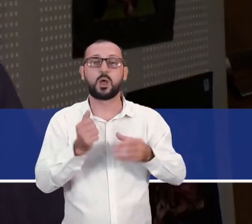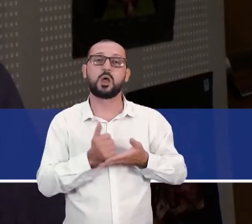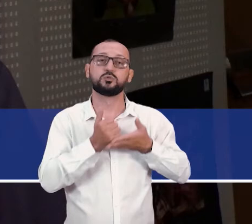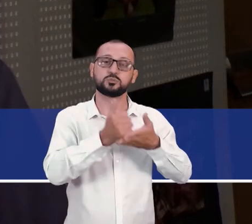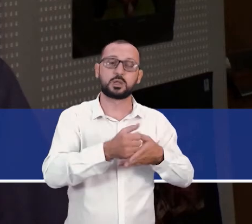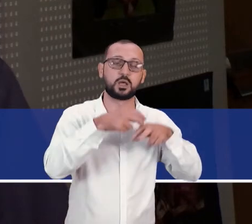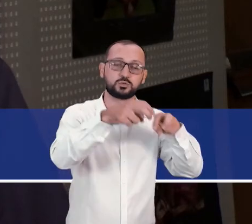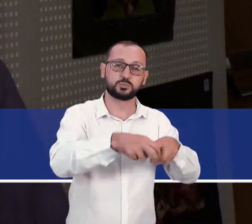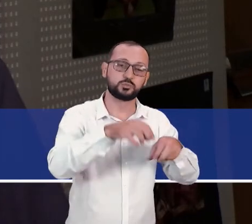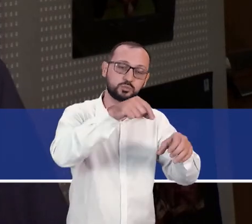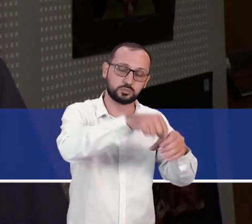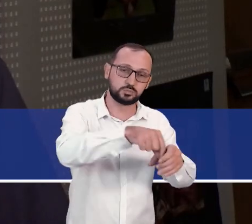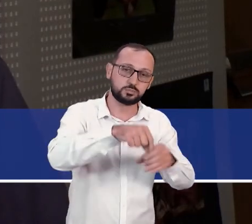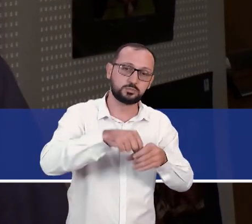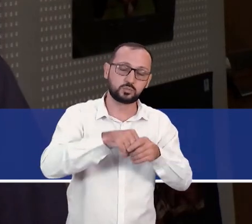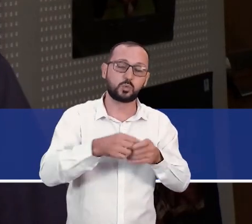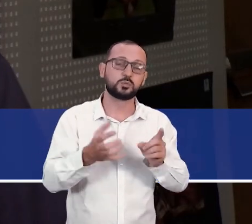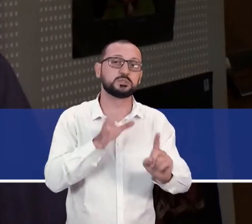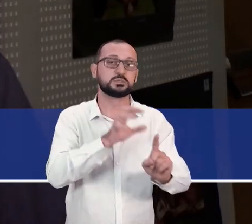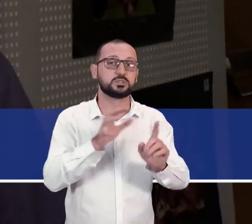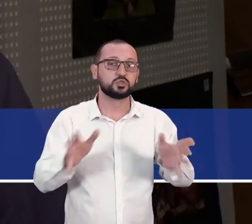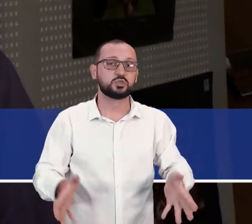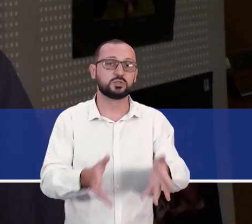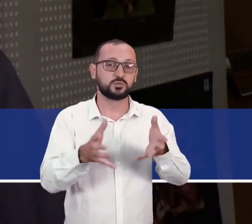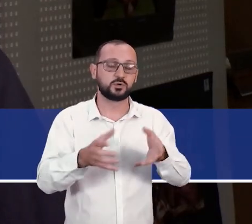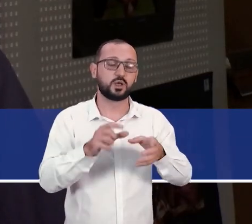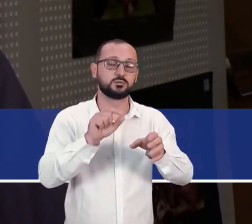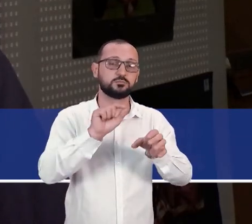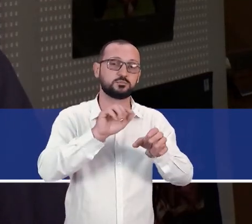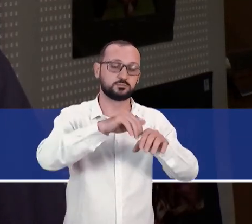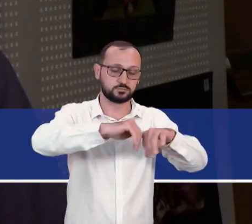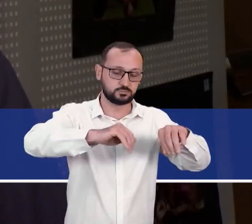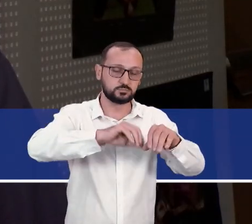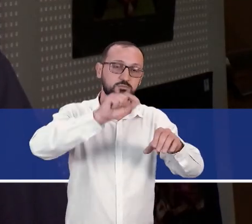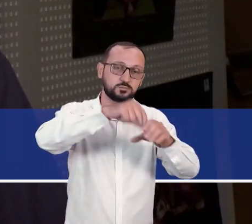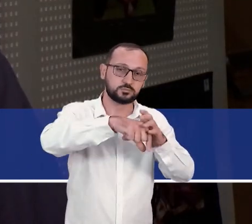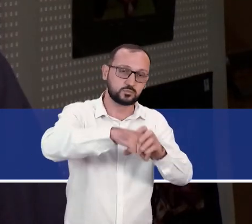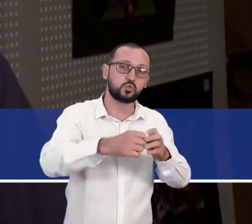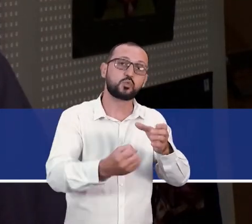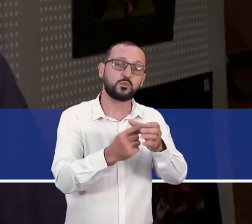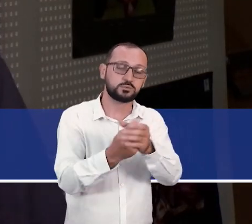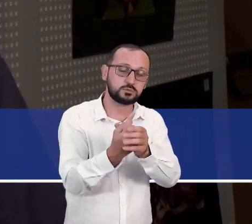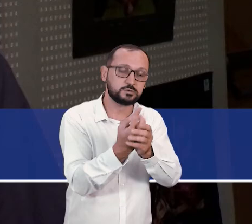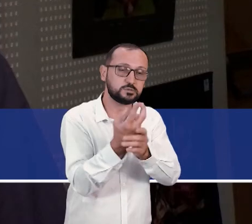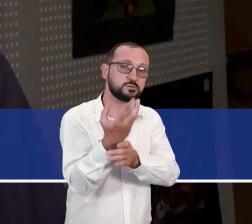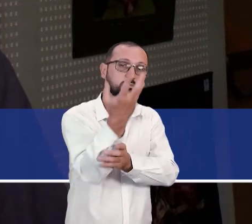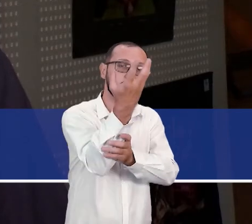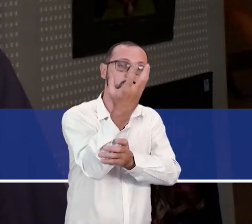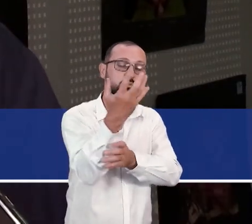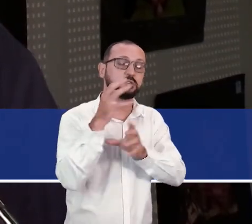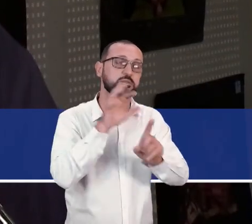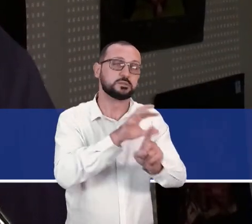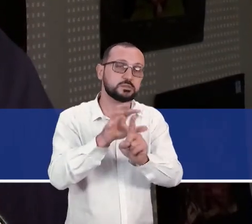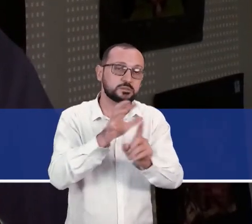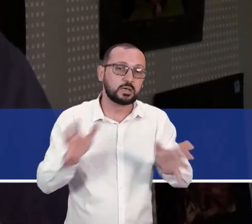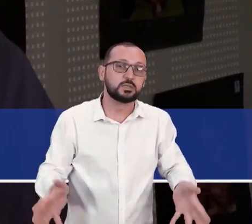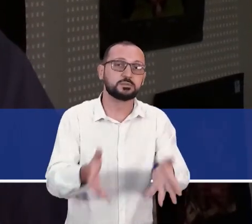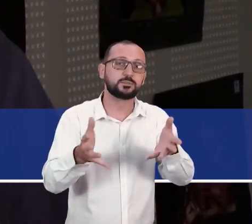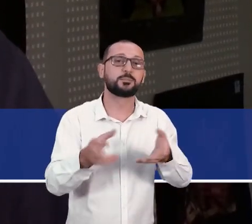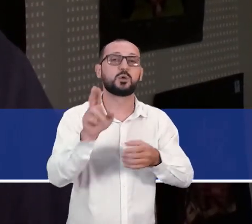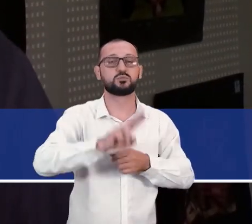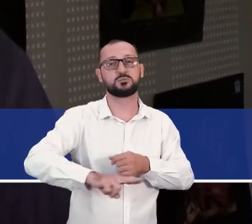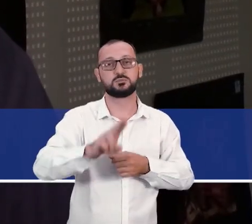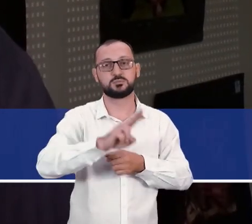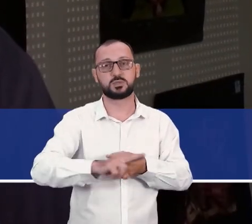formas de ajudar os produtores, de incentivar a produção, mesmo o plantio de novas mudas, para estimular